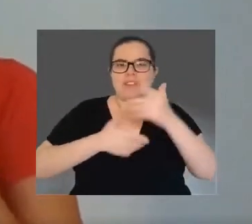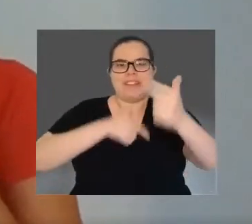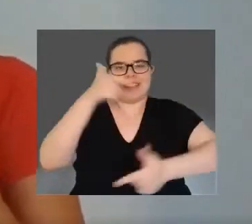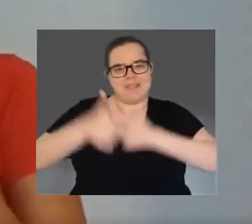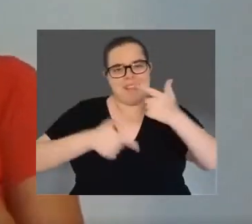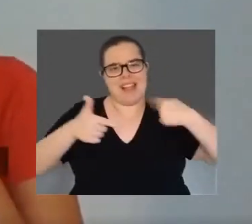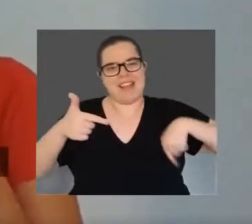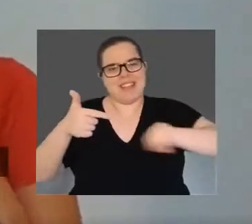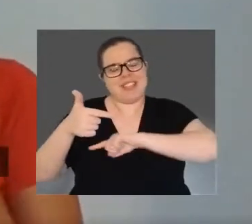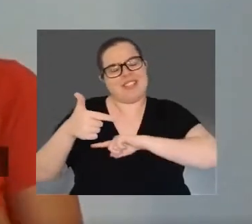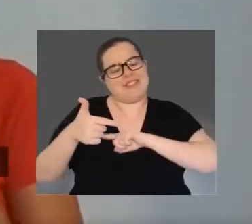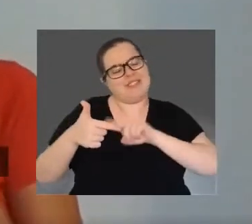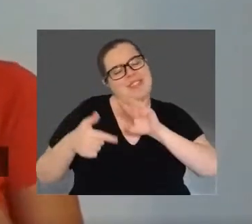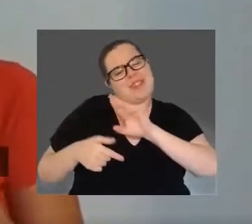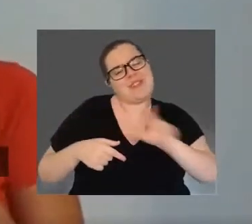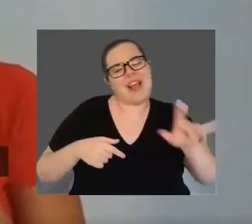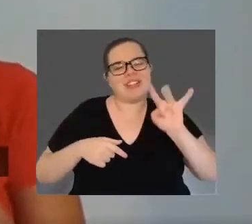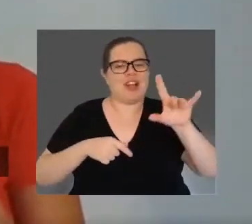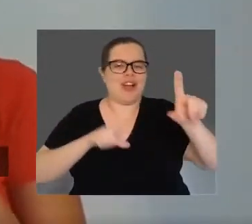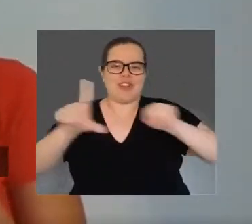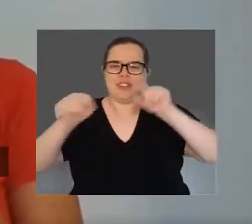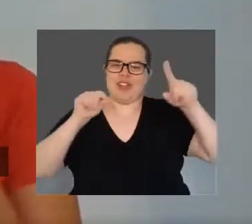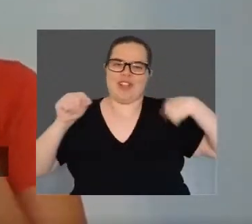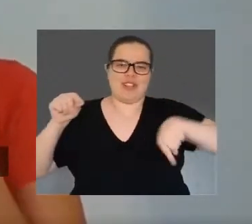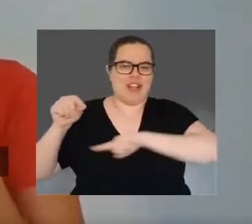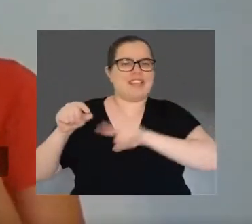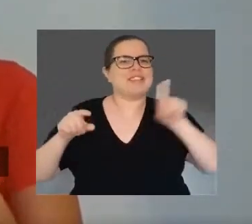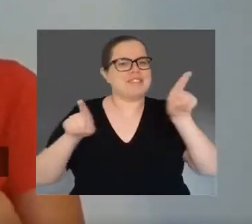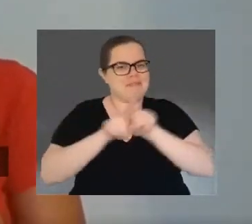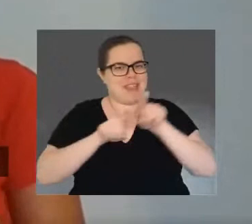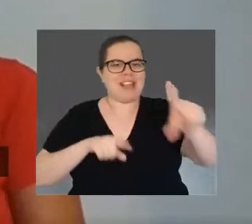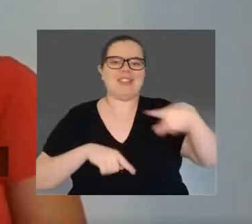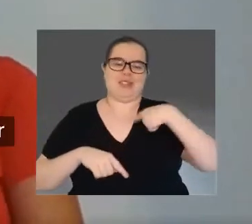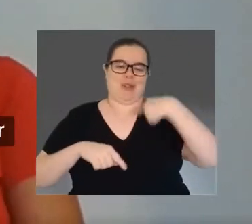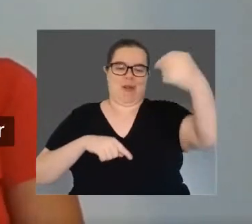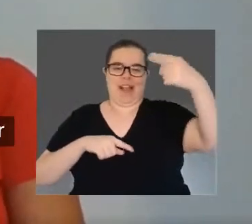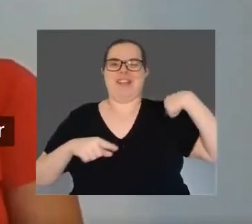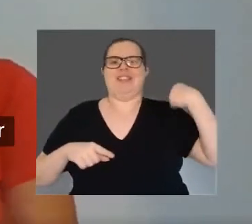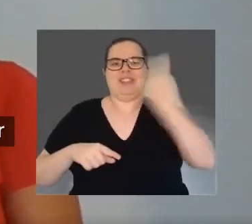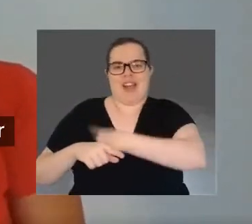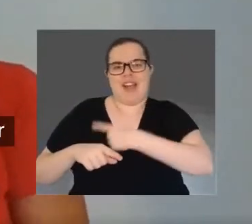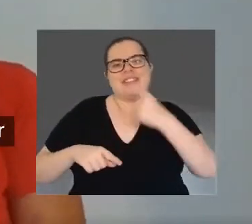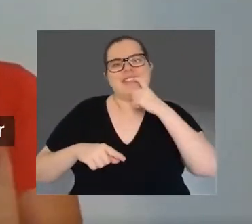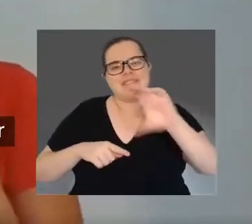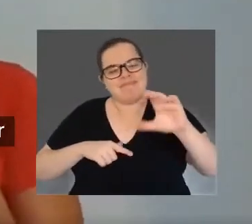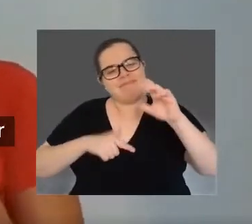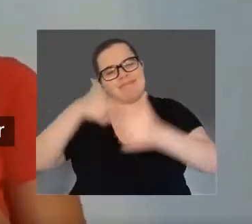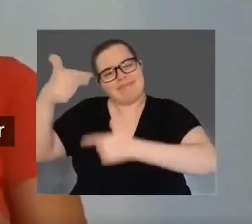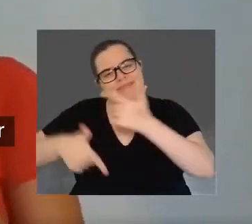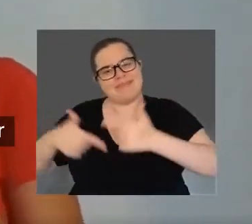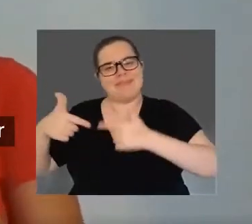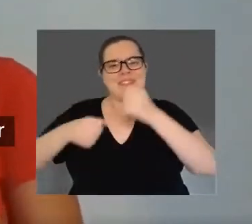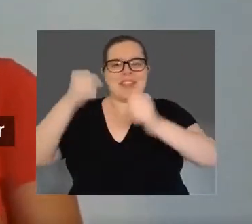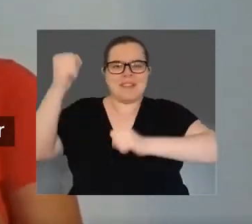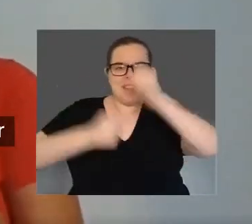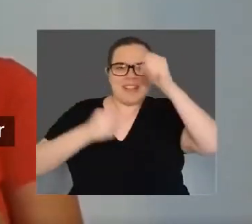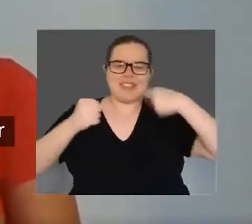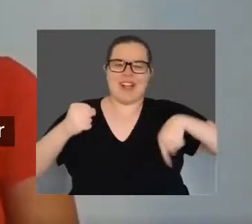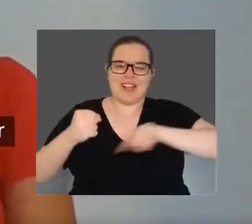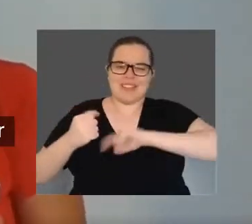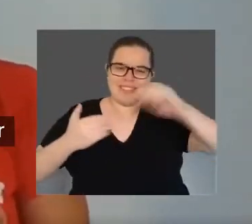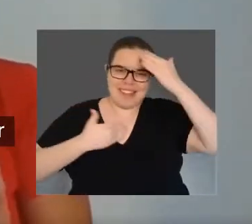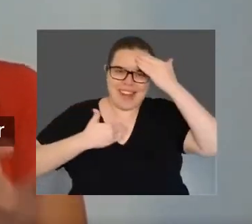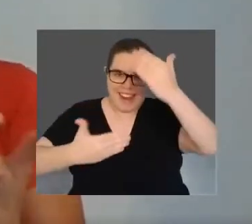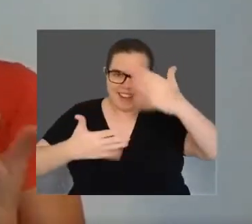com a gente. E não foi uma escolha só nossa. Elas também escolheram a gente como uma empresa para trabalhar. E nós estamos